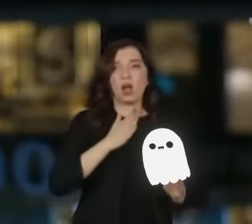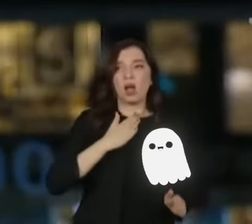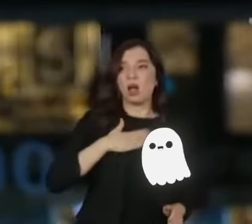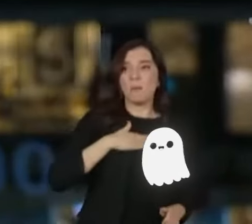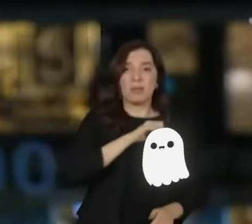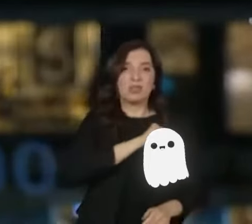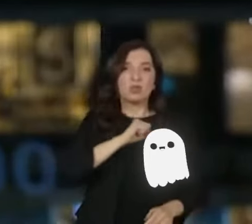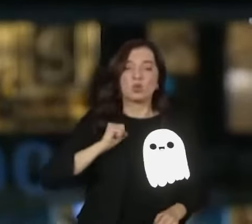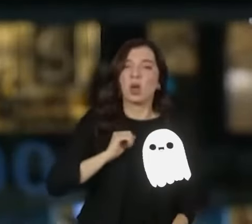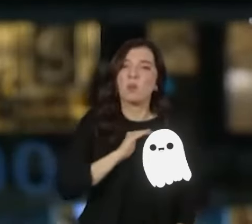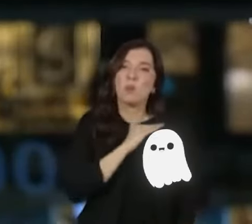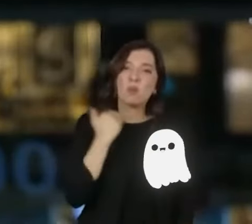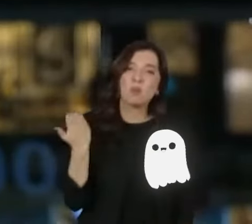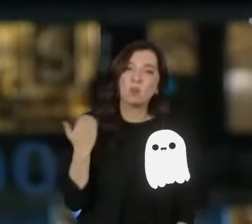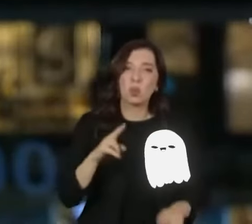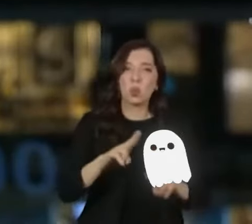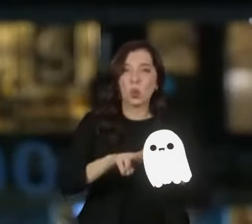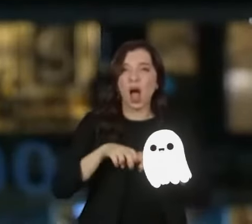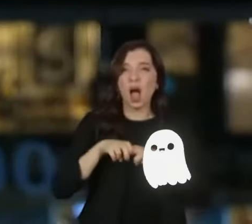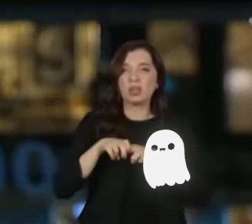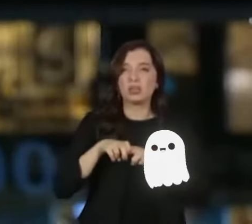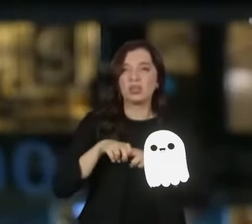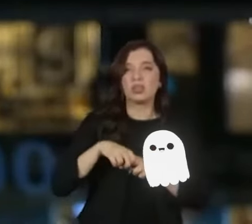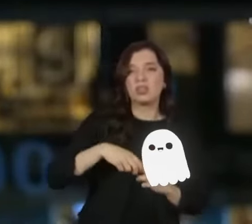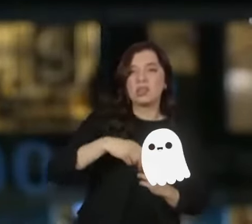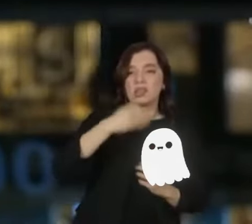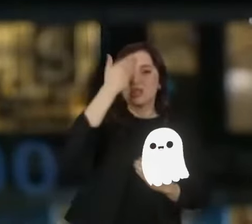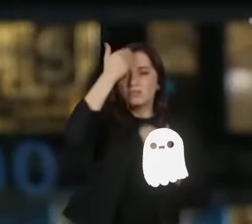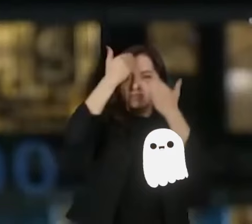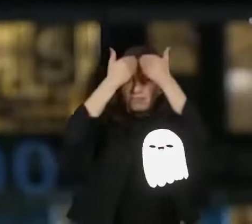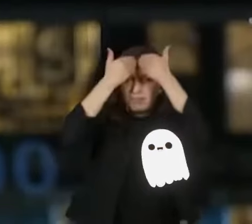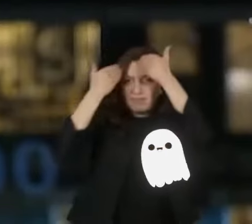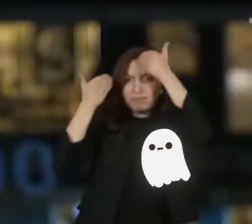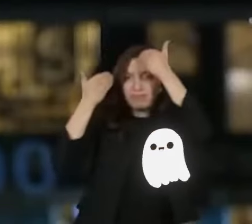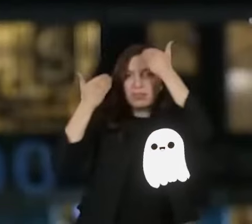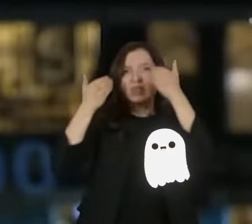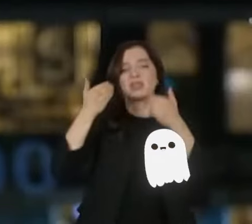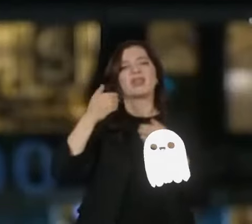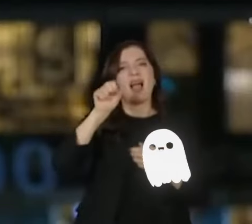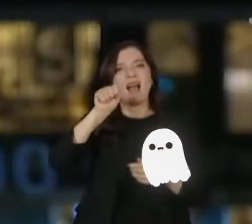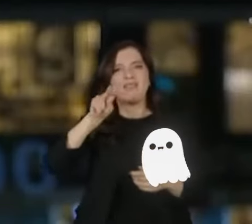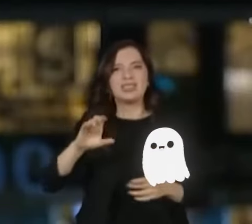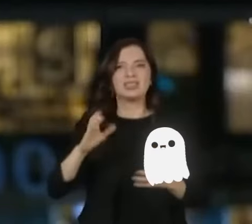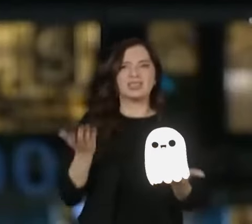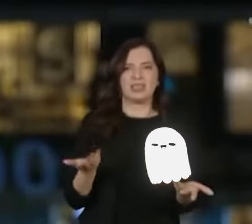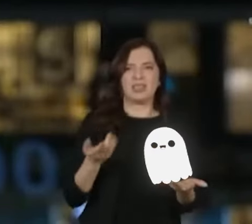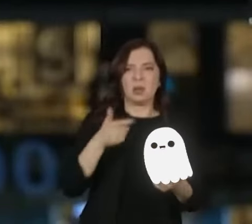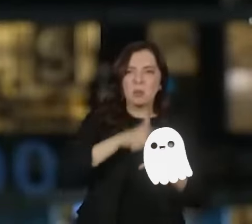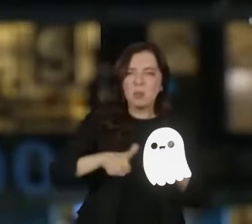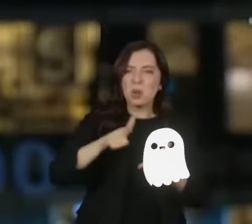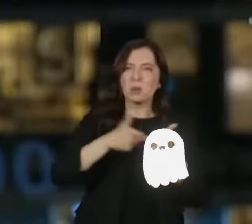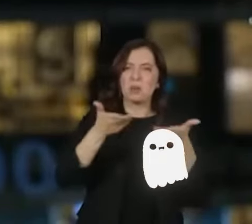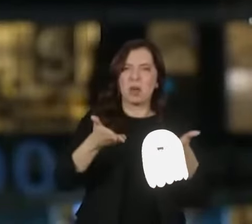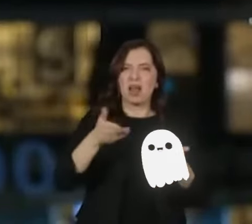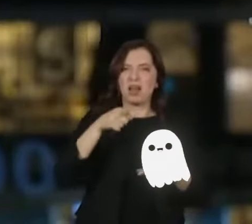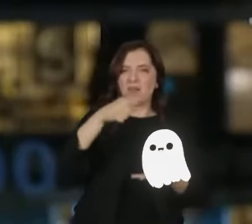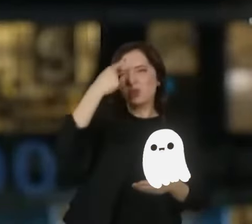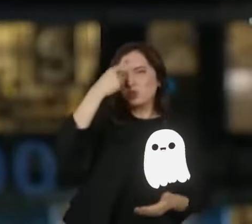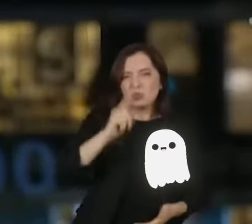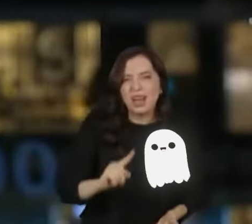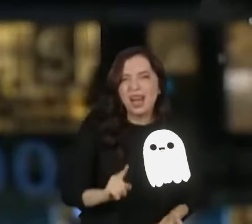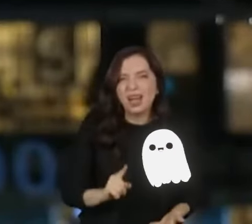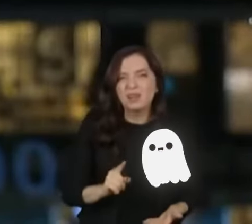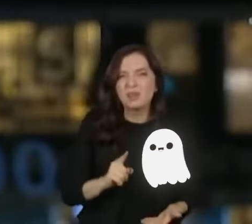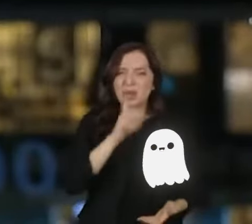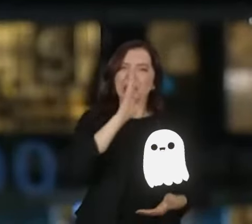difamação depois de 3 AVCs. Você, quando não tem conhecimento daquilo que você fala e acusa